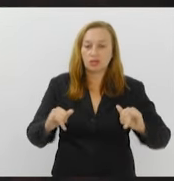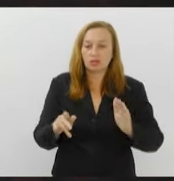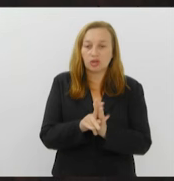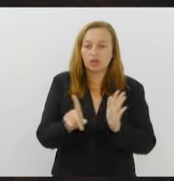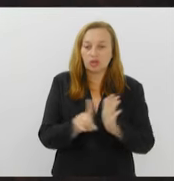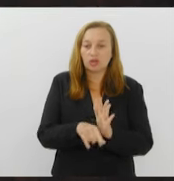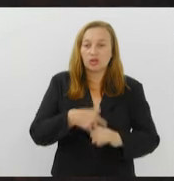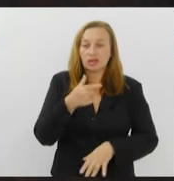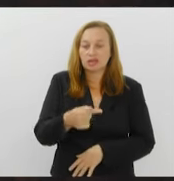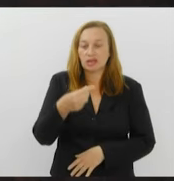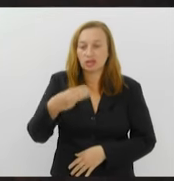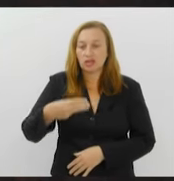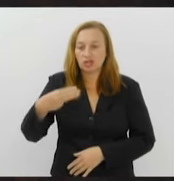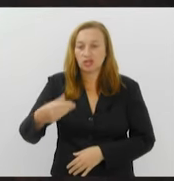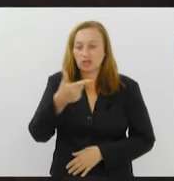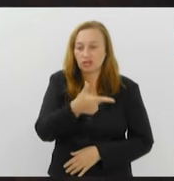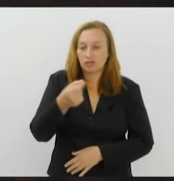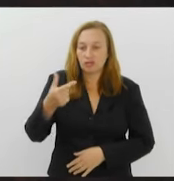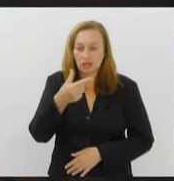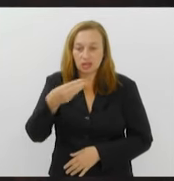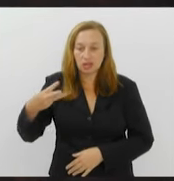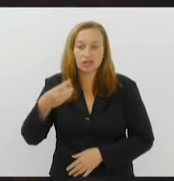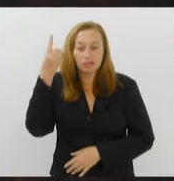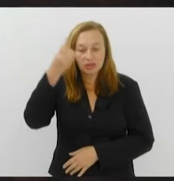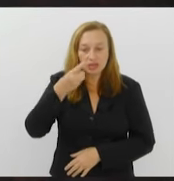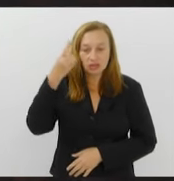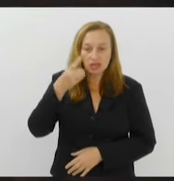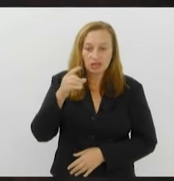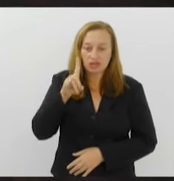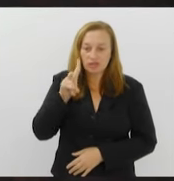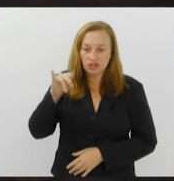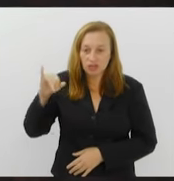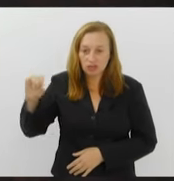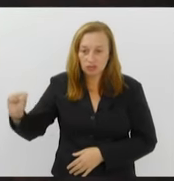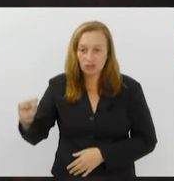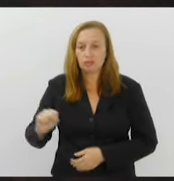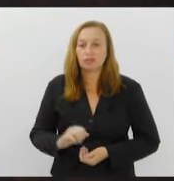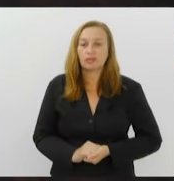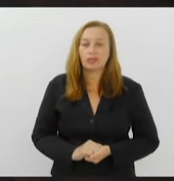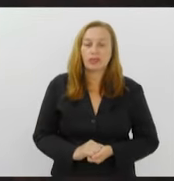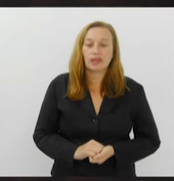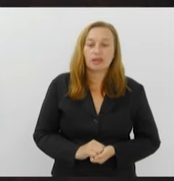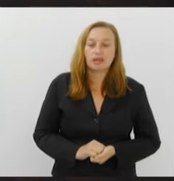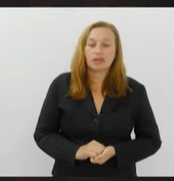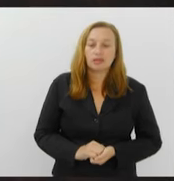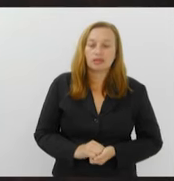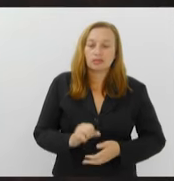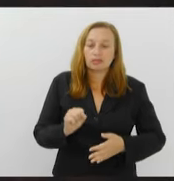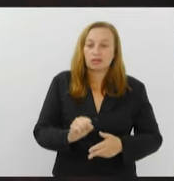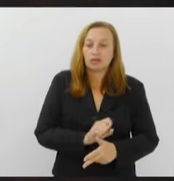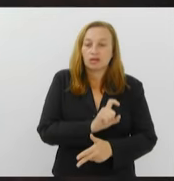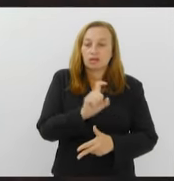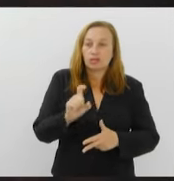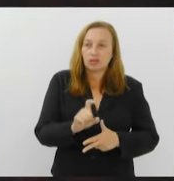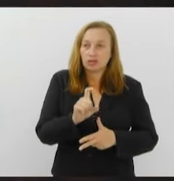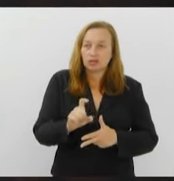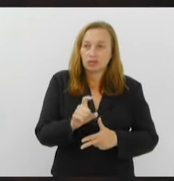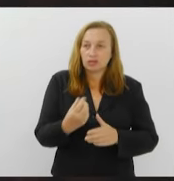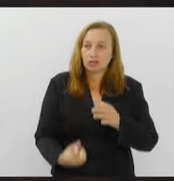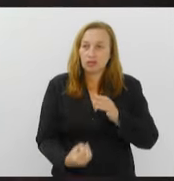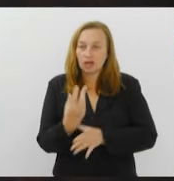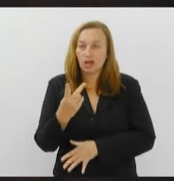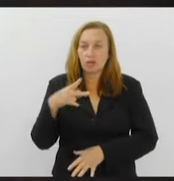Projeto de lei número 733 de 23, de autoria do deputado Vinícius Cozzolino, que autoriza o Poder Executivo a implantar